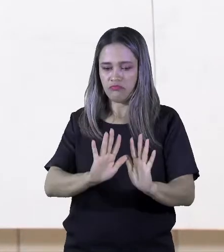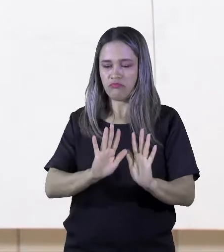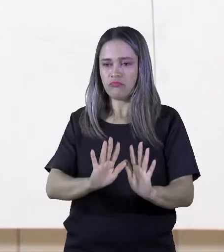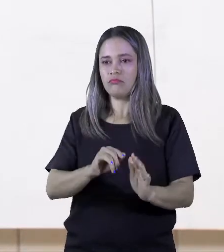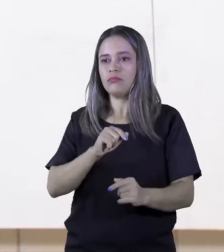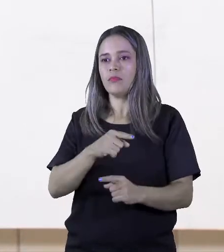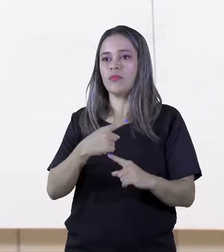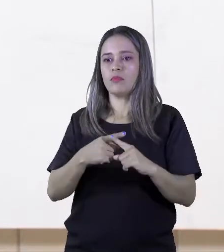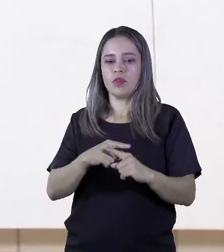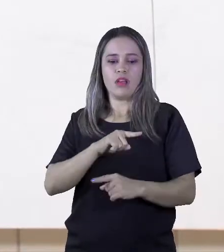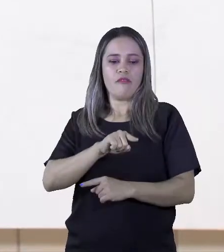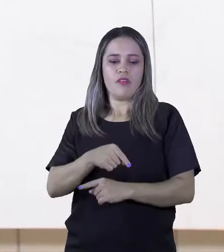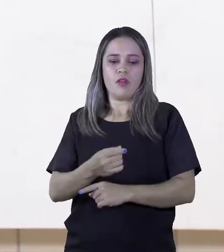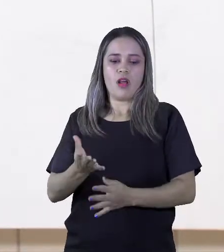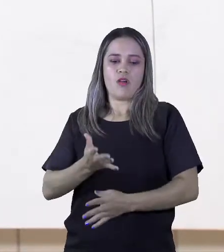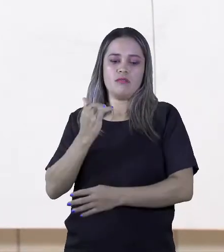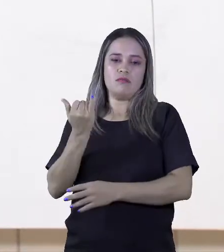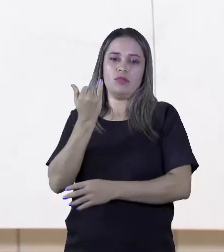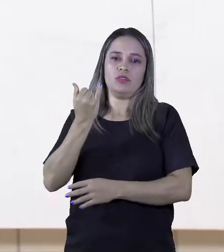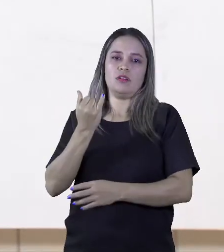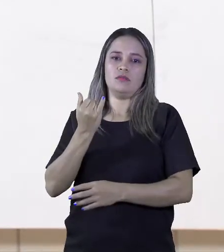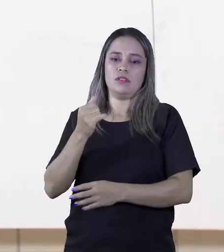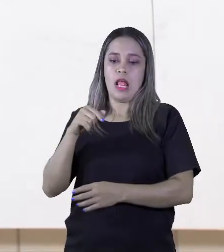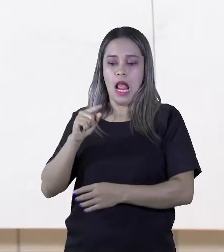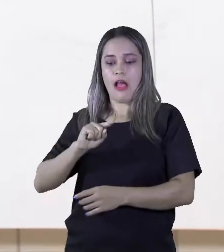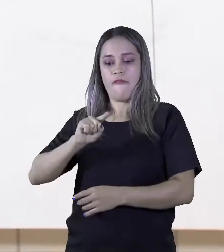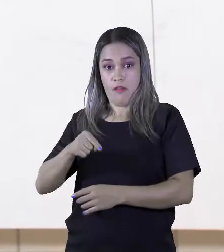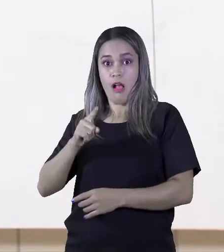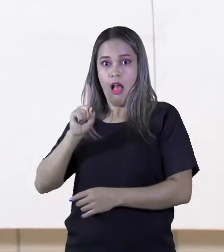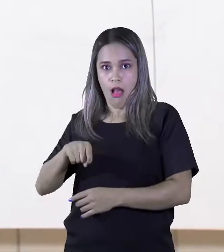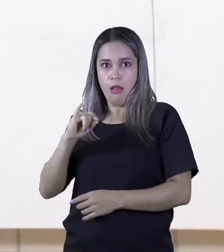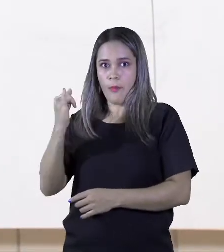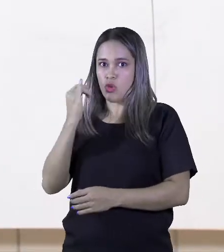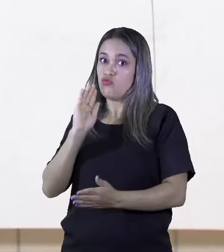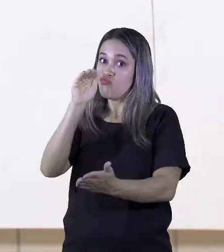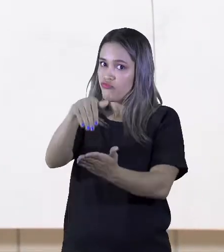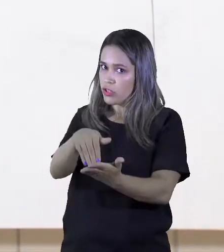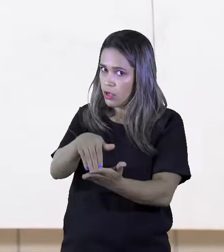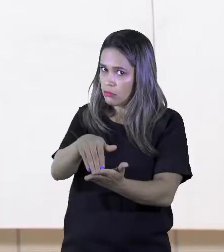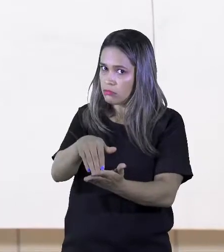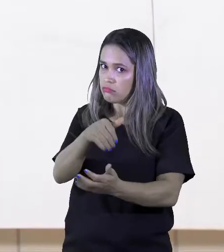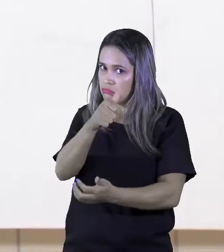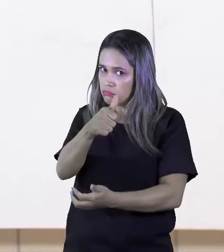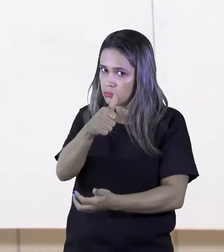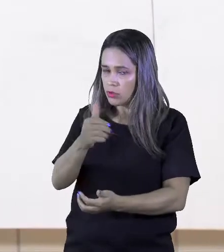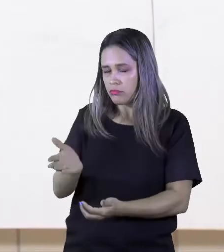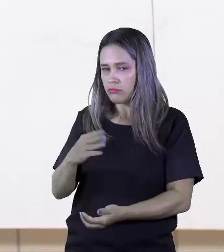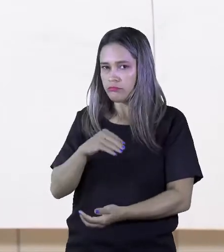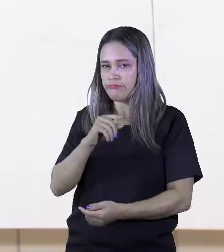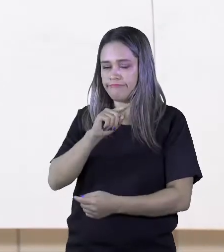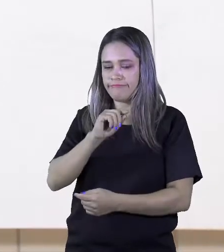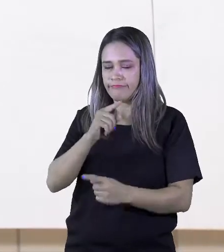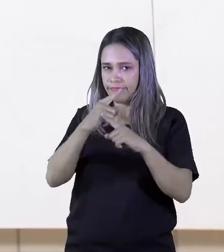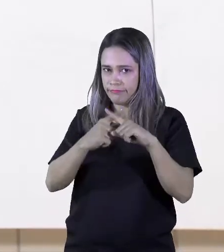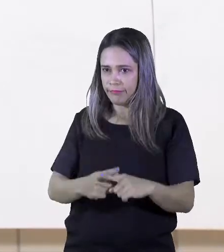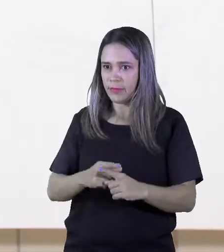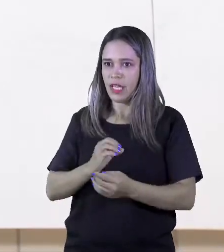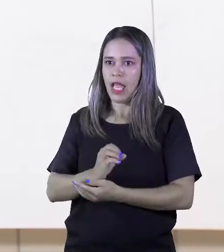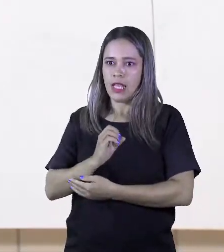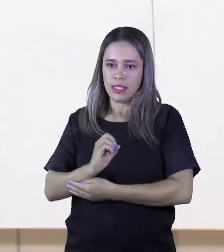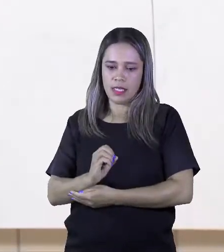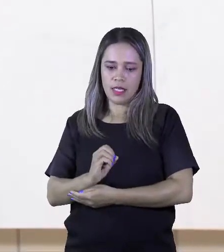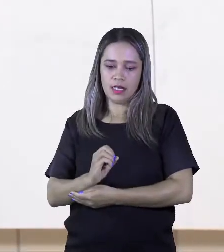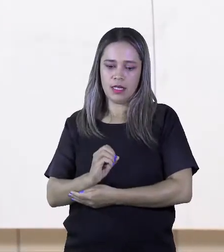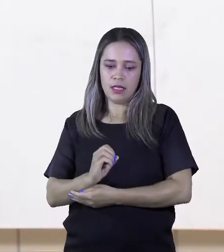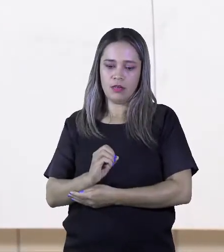ser importante para mim só no final na minha resposta, tá? Então, vamos lá para a multiplicação. 0